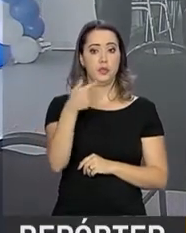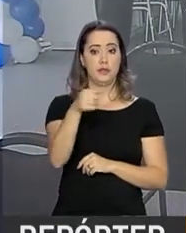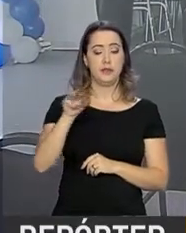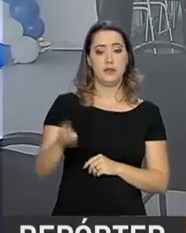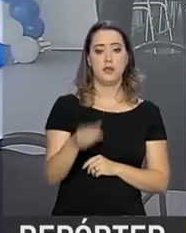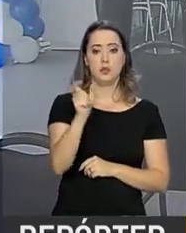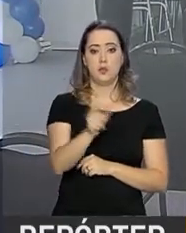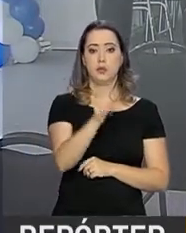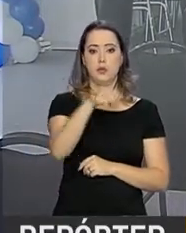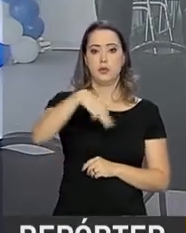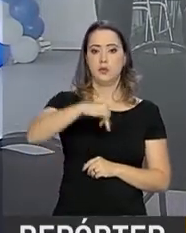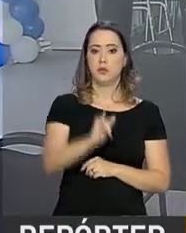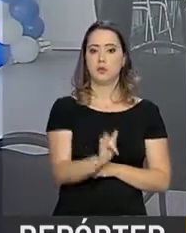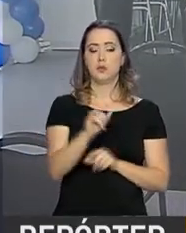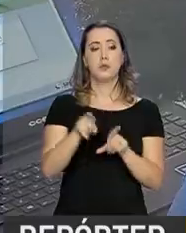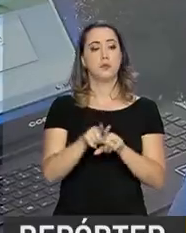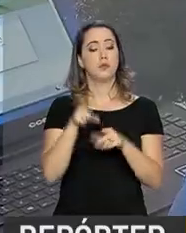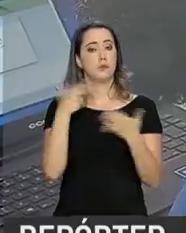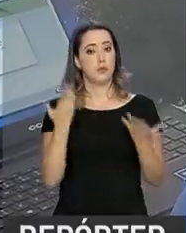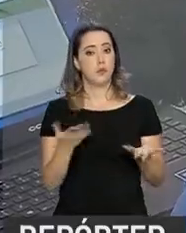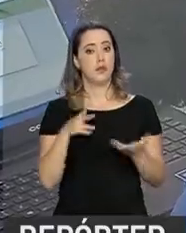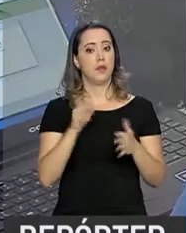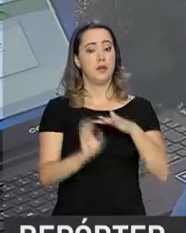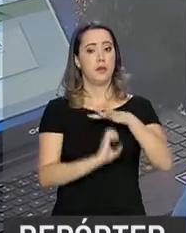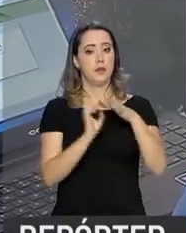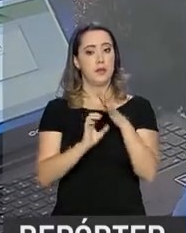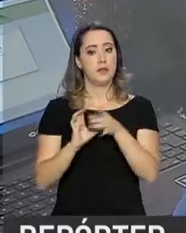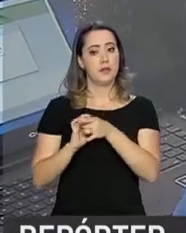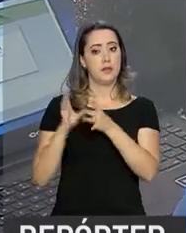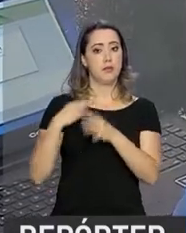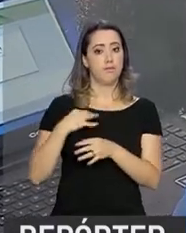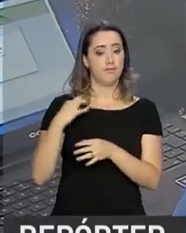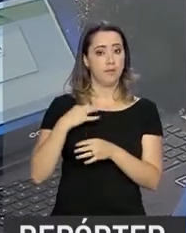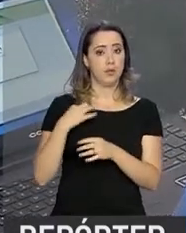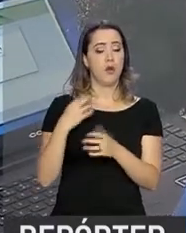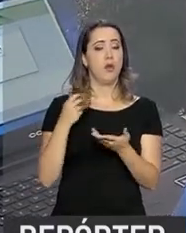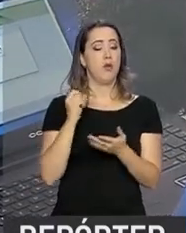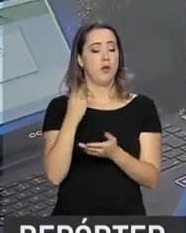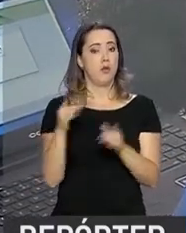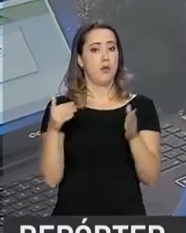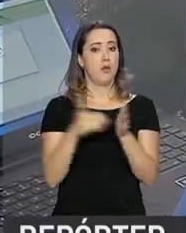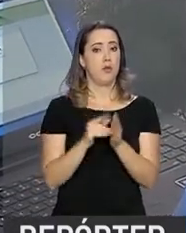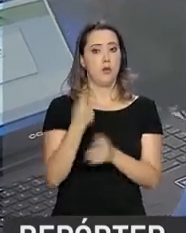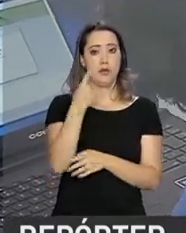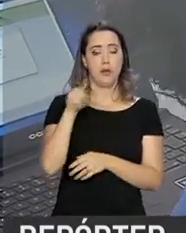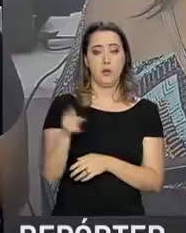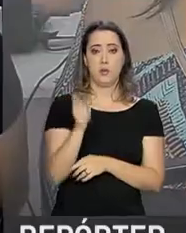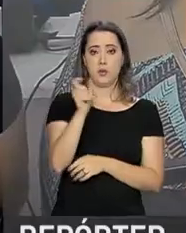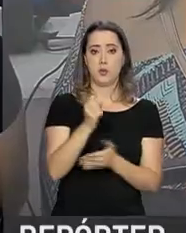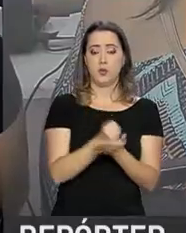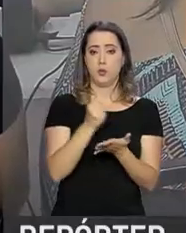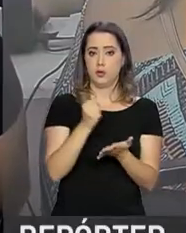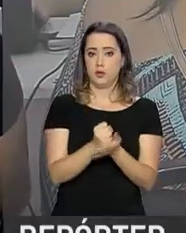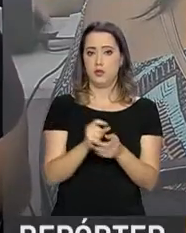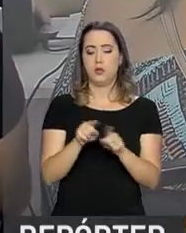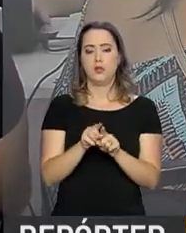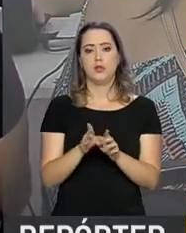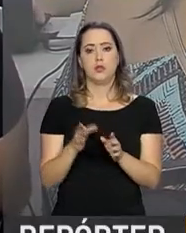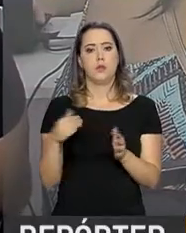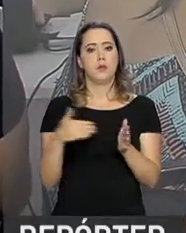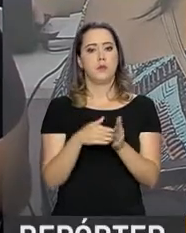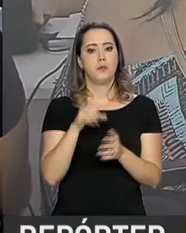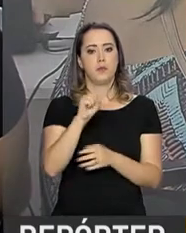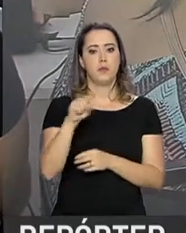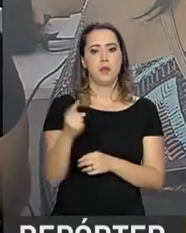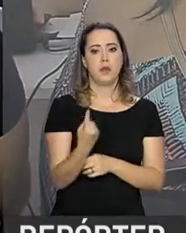milhões de microempreendedores individuais, empresários autônomos formalizados com até um empregado e faturamento de até